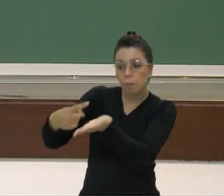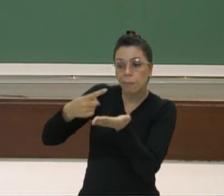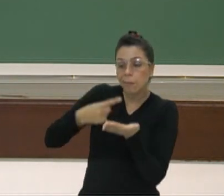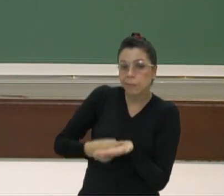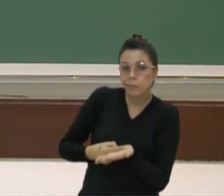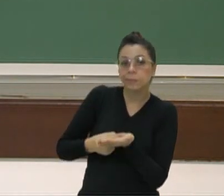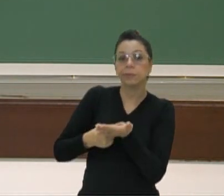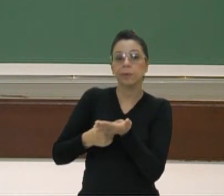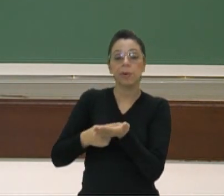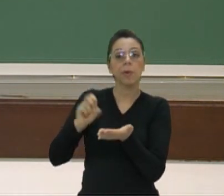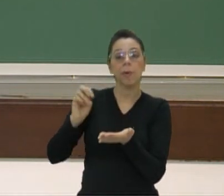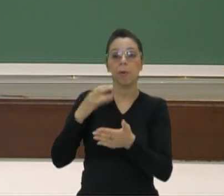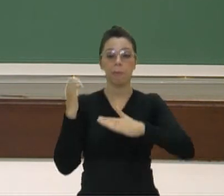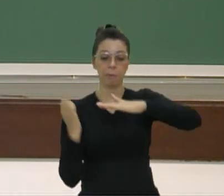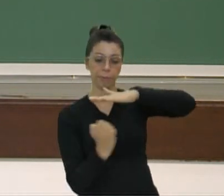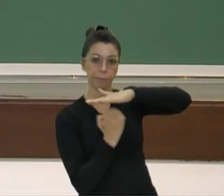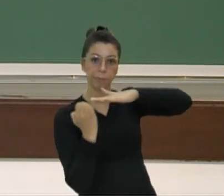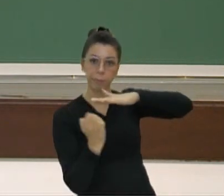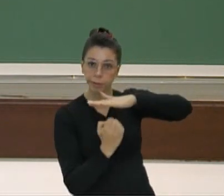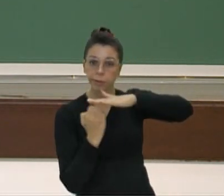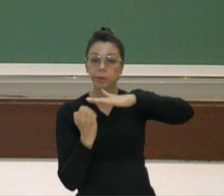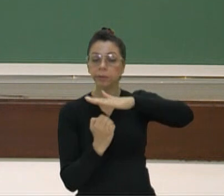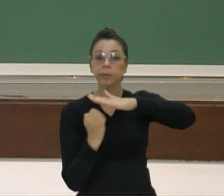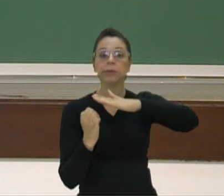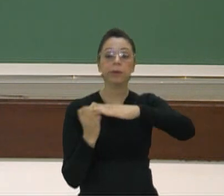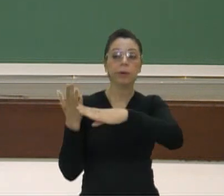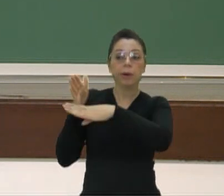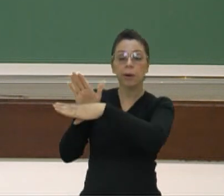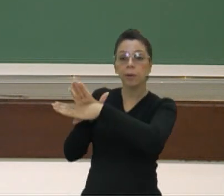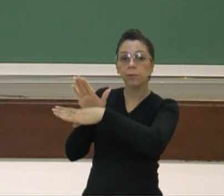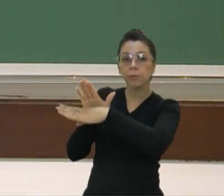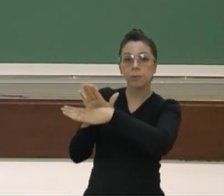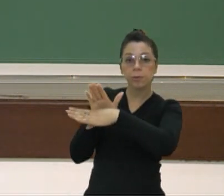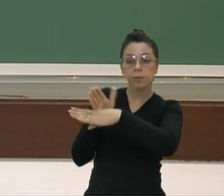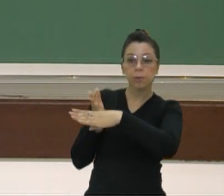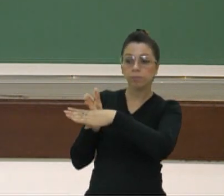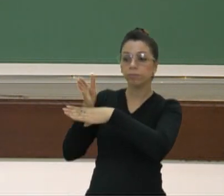um resgate de alguma empresa que literalmente ajude